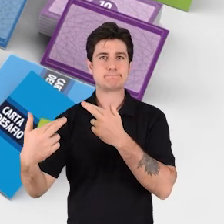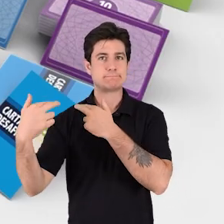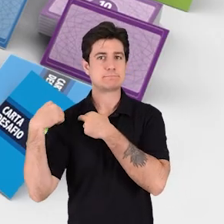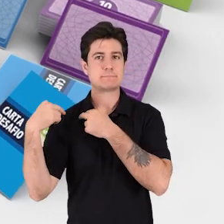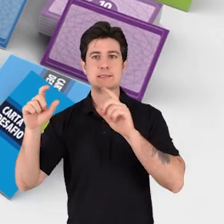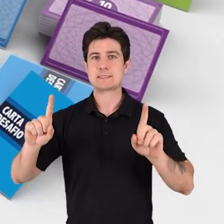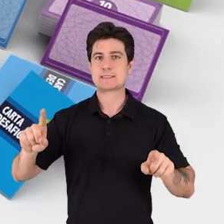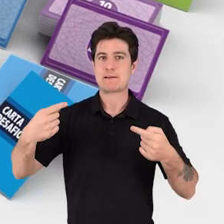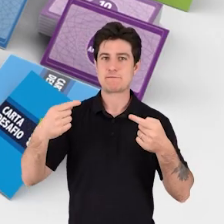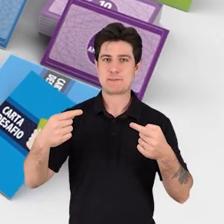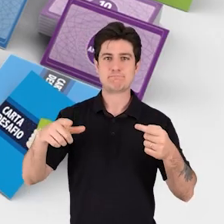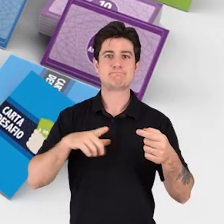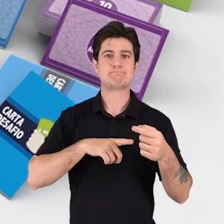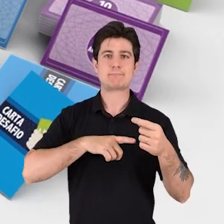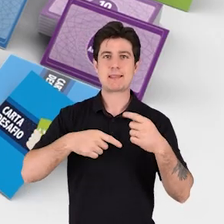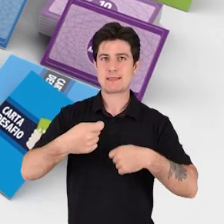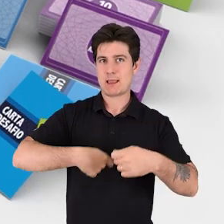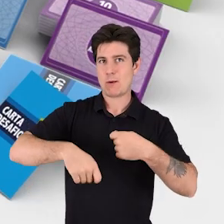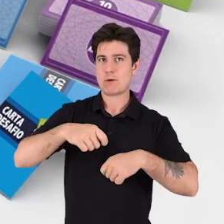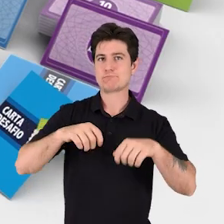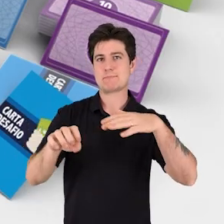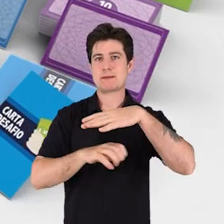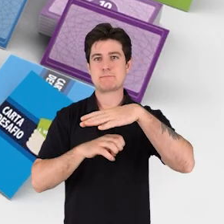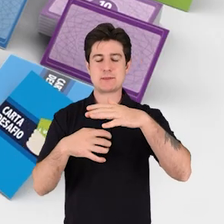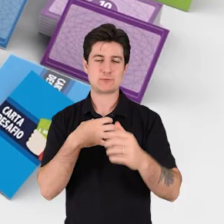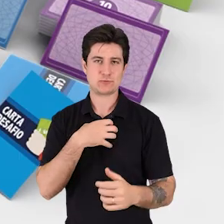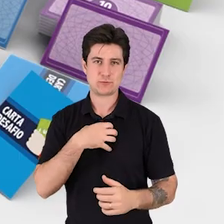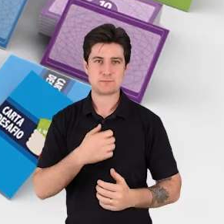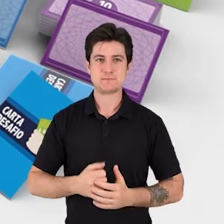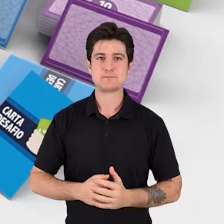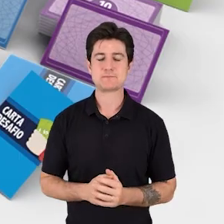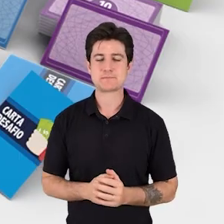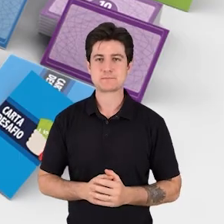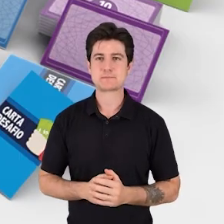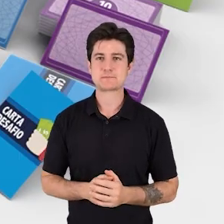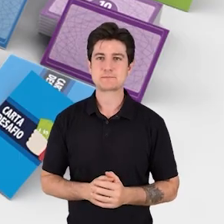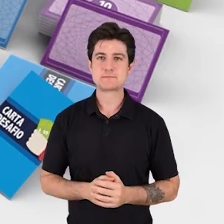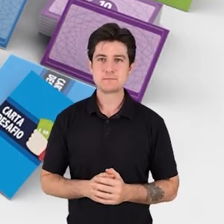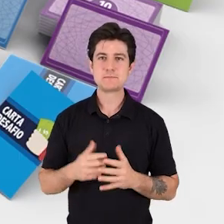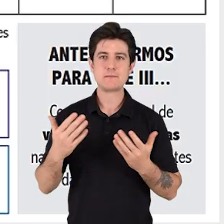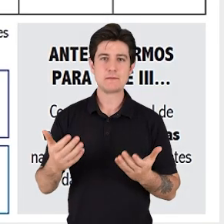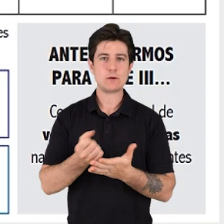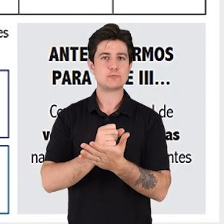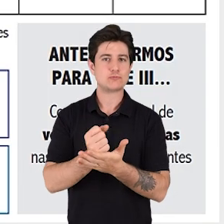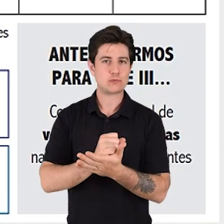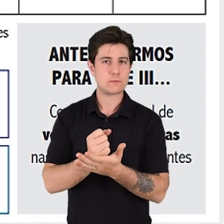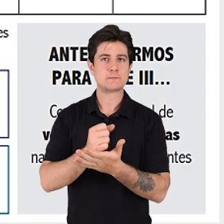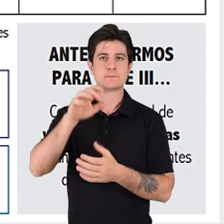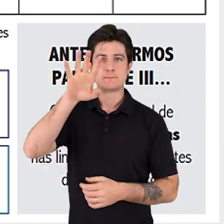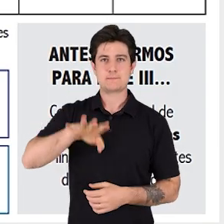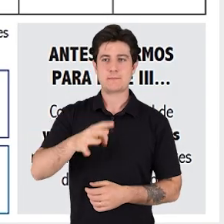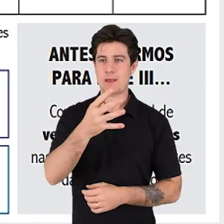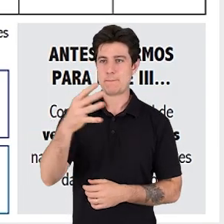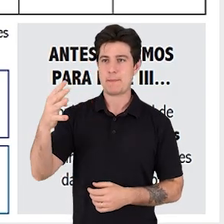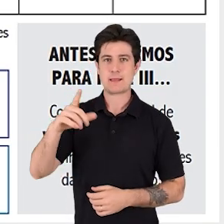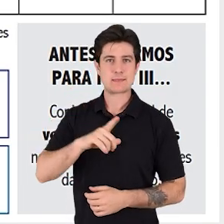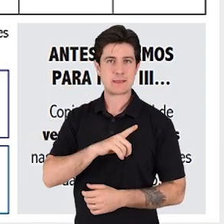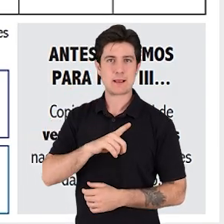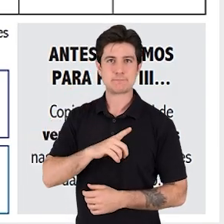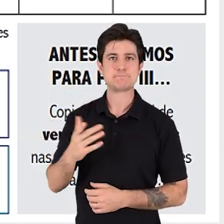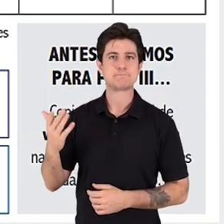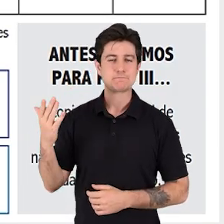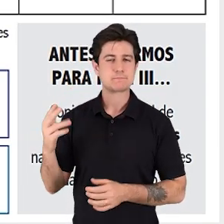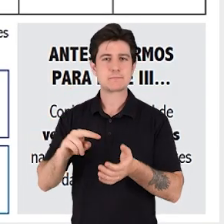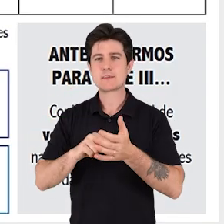Fase 3, obrigações e desafios inerentes a qualquer negócio empresarial. Um dos componentes do jogo é a tabela